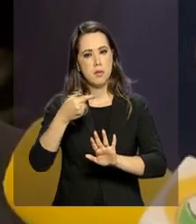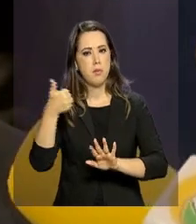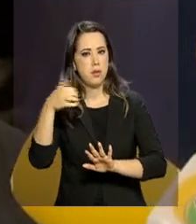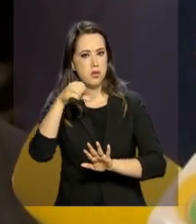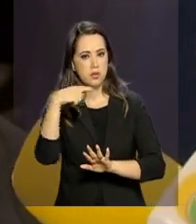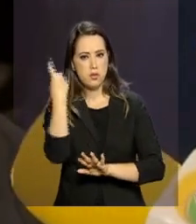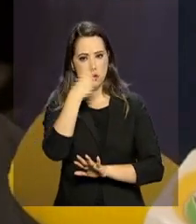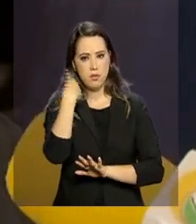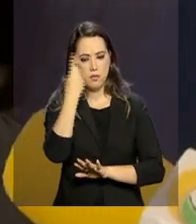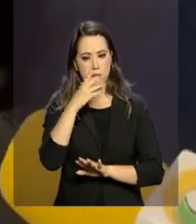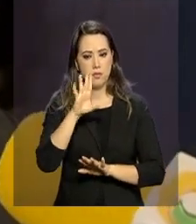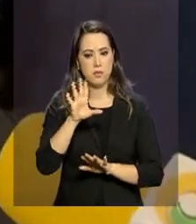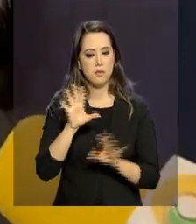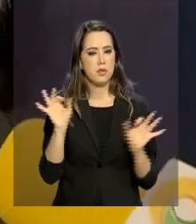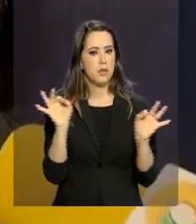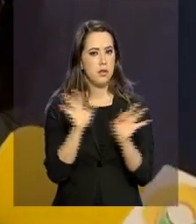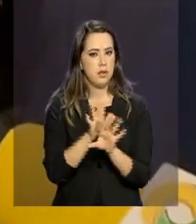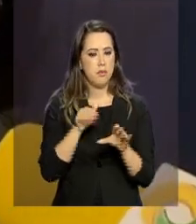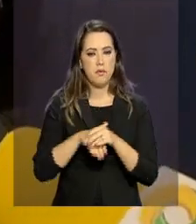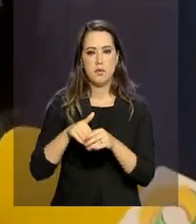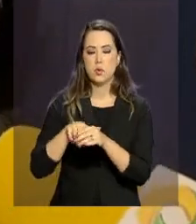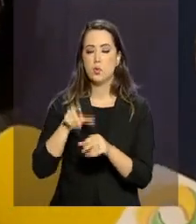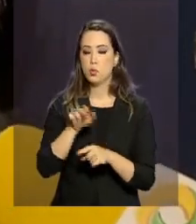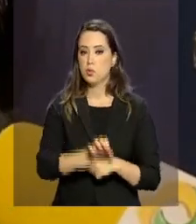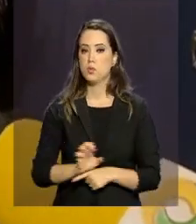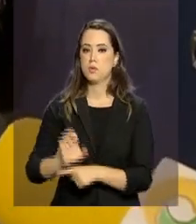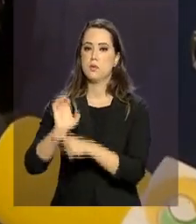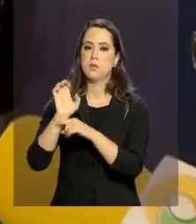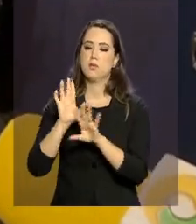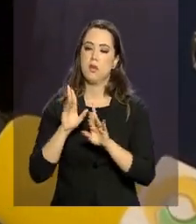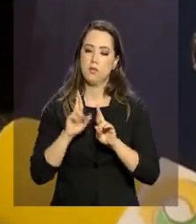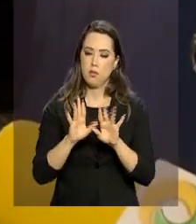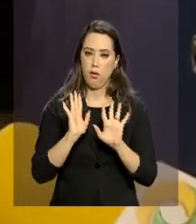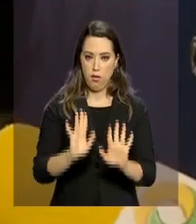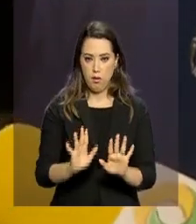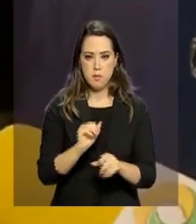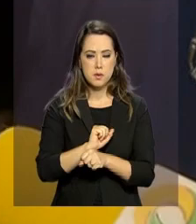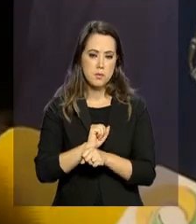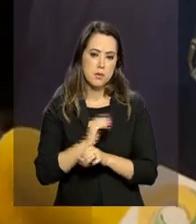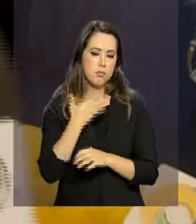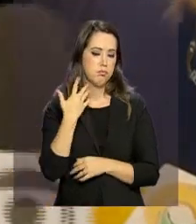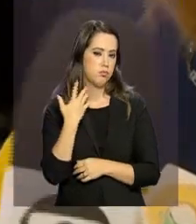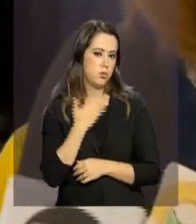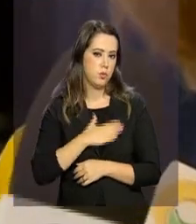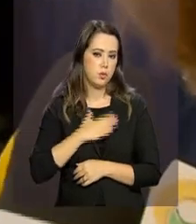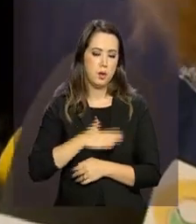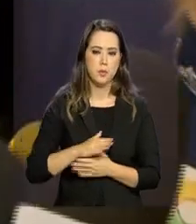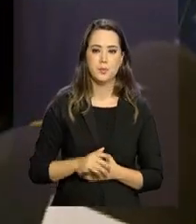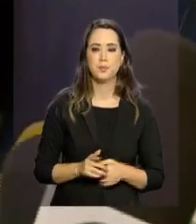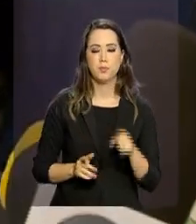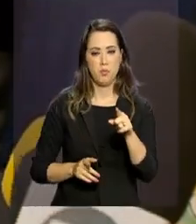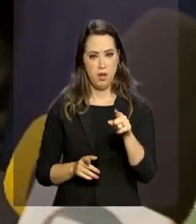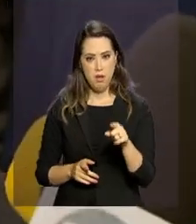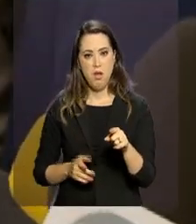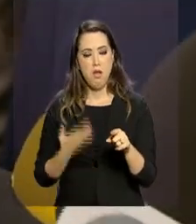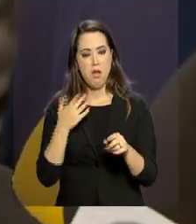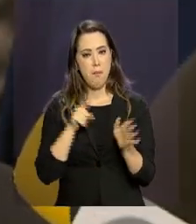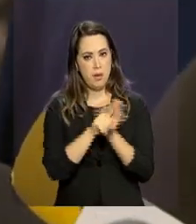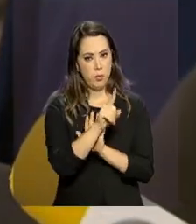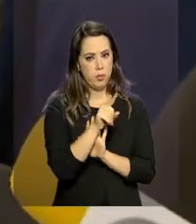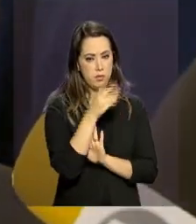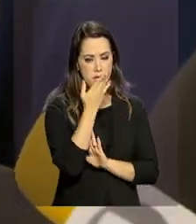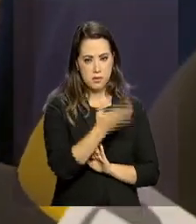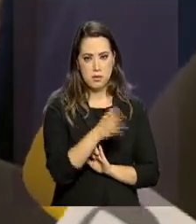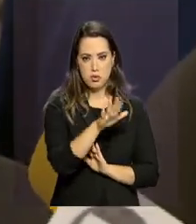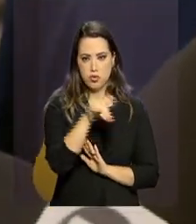quando se encerrar a votação às votações de todos os estados e mas vamos pensar com tranquilidade só chamou ministros pra estarem